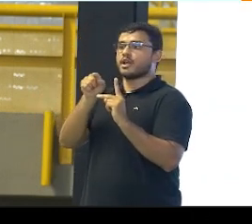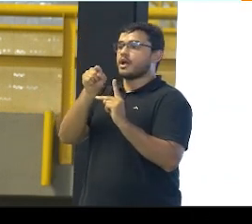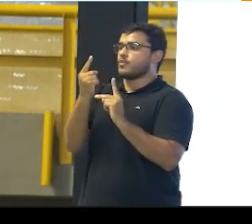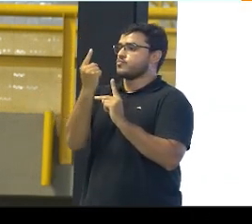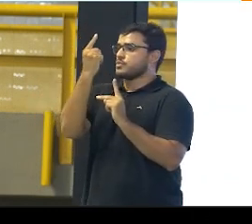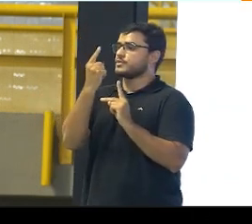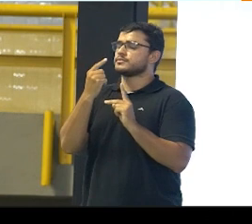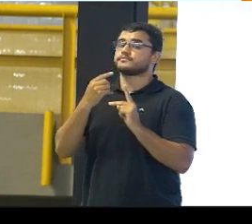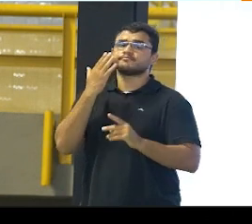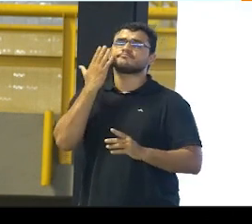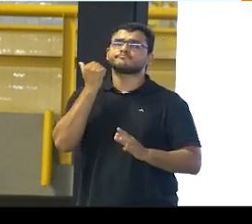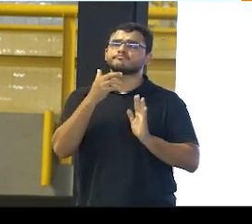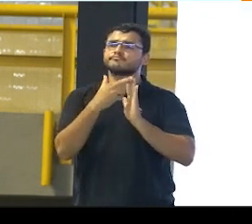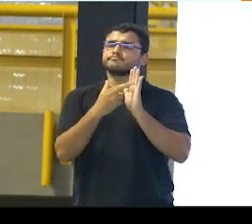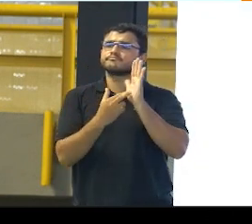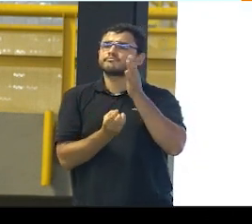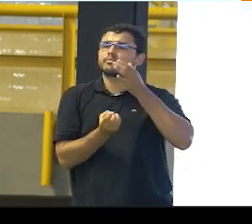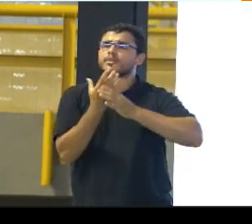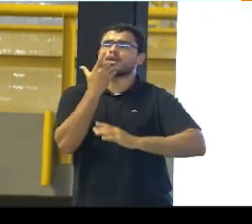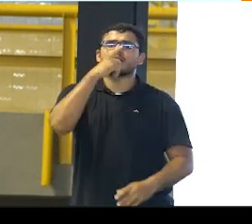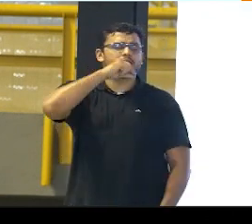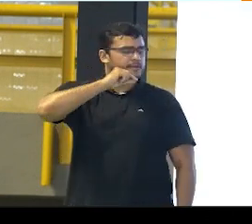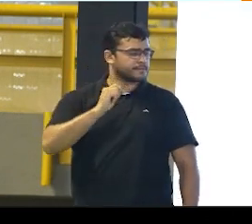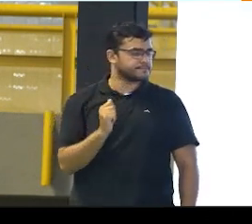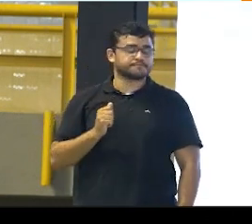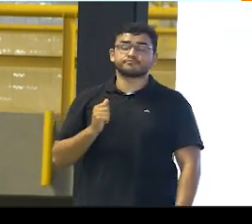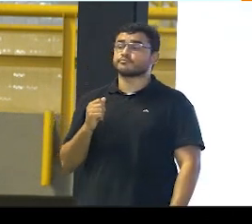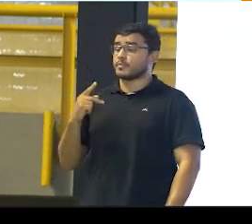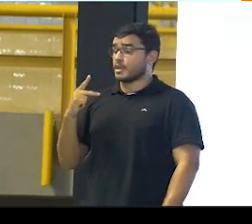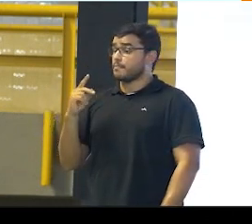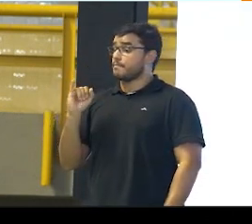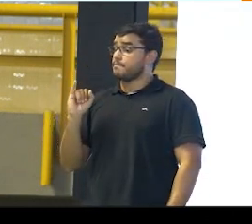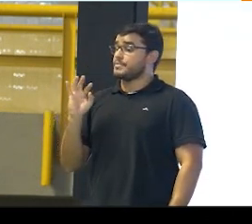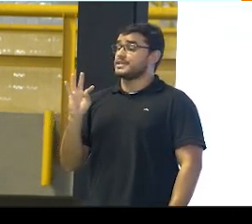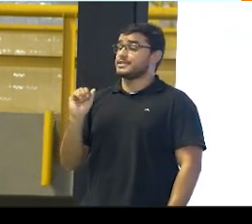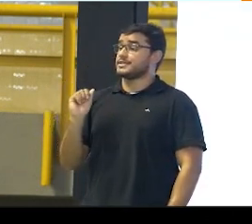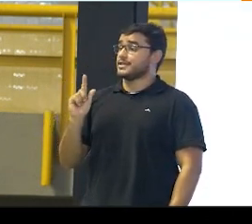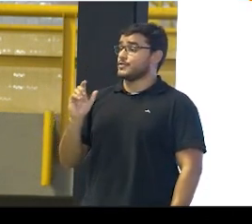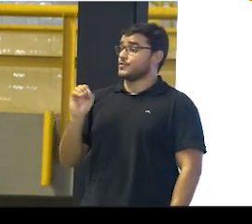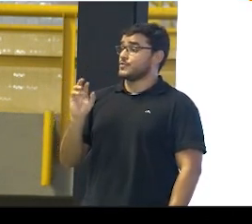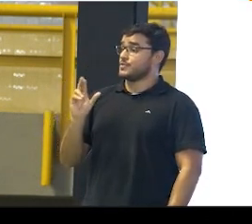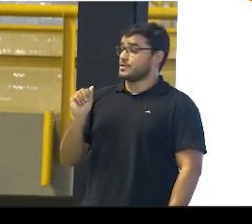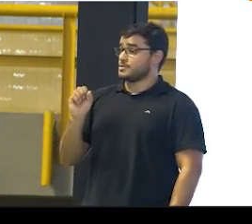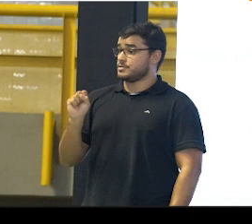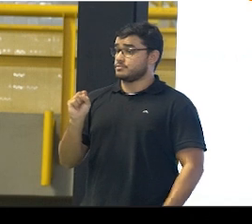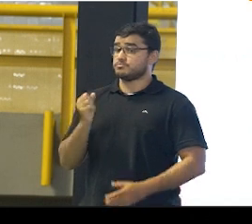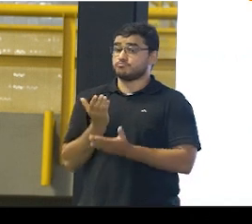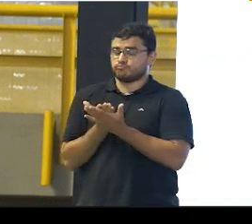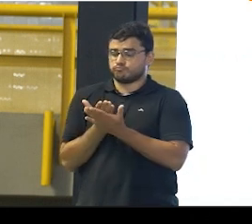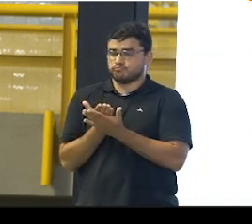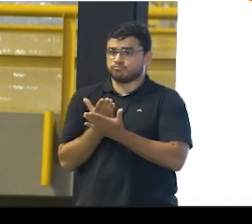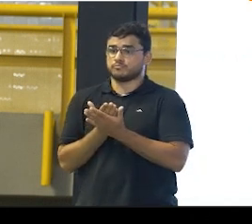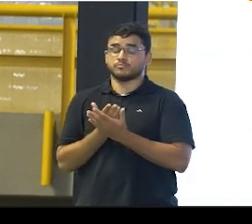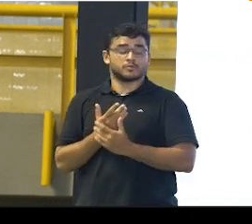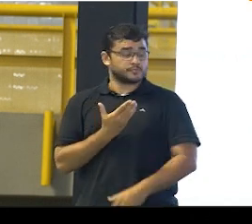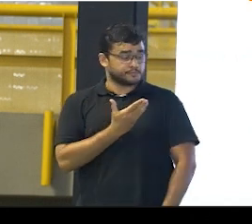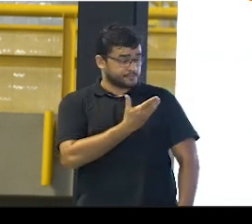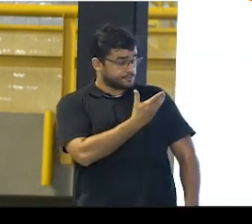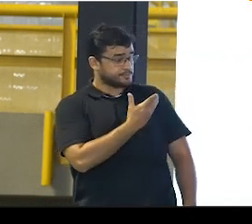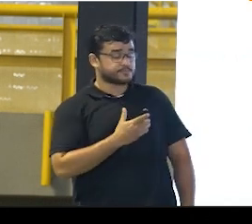Pitágoras? Bom, Pitágoras começou trabalhando com um triângulo que a gente chama de